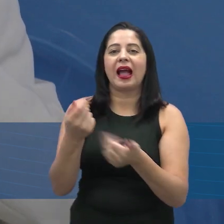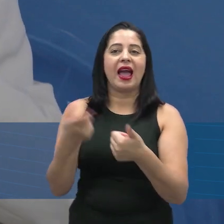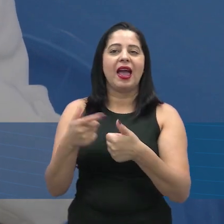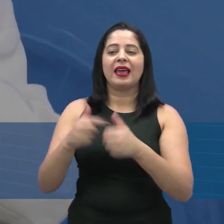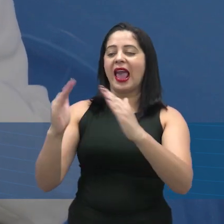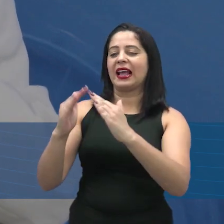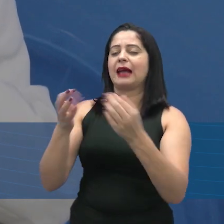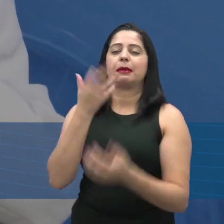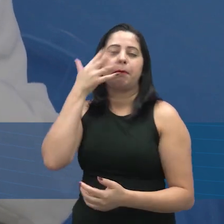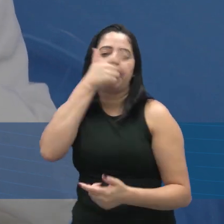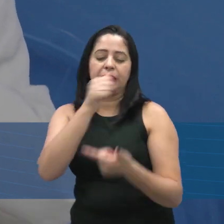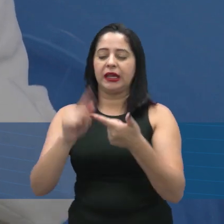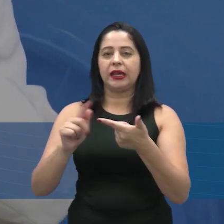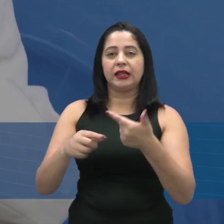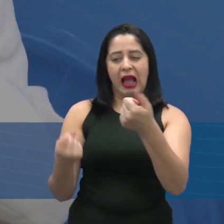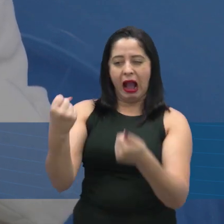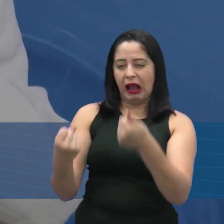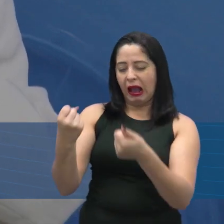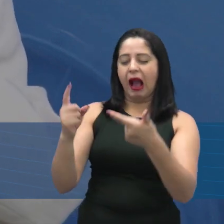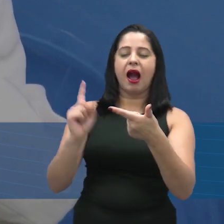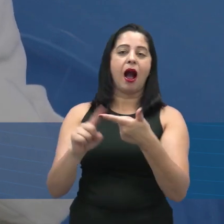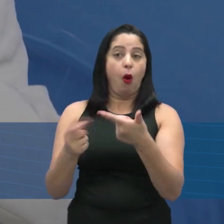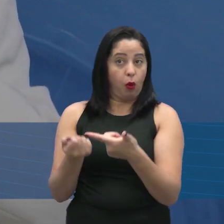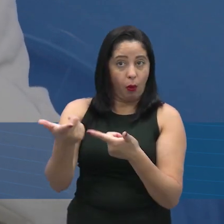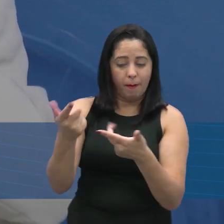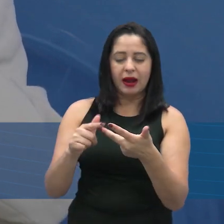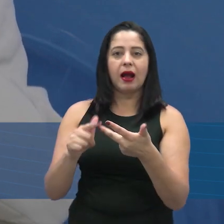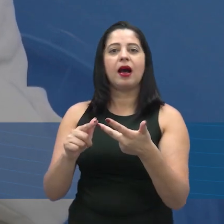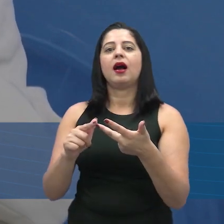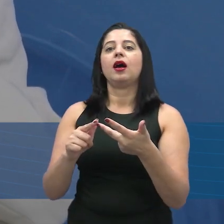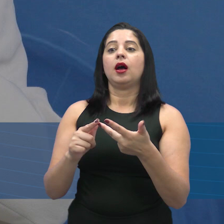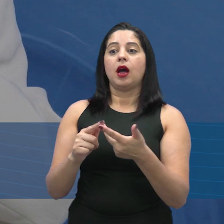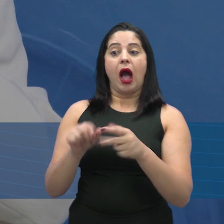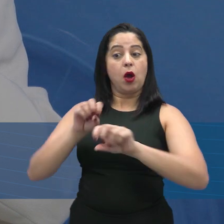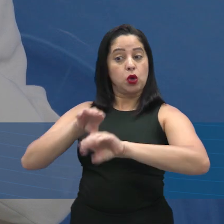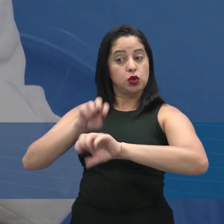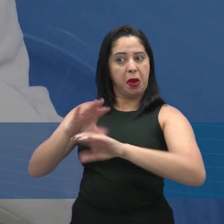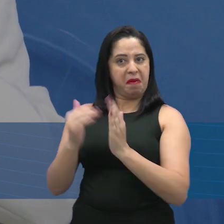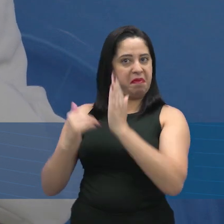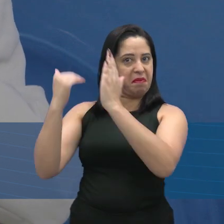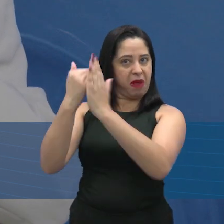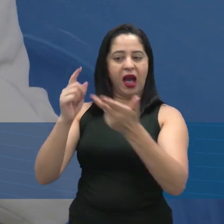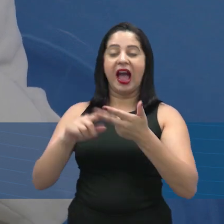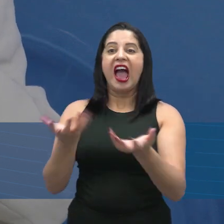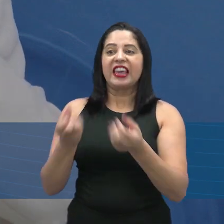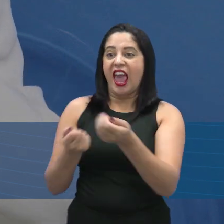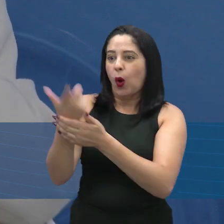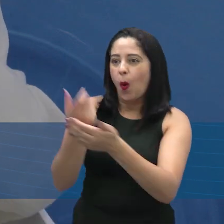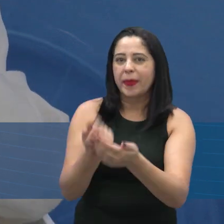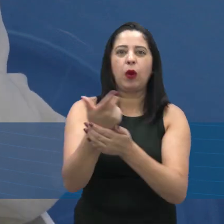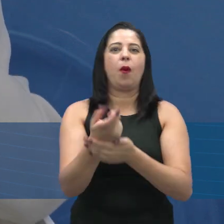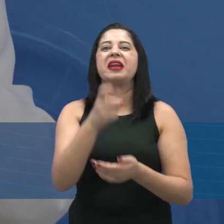deseja moradias, ela deseja automóveis, né? Ela deseja melhor nível de educação, ela deseja